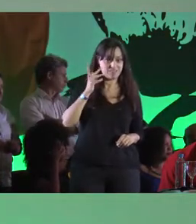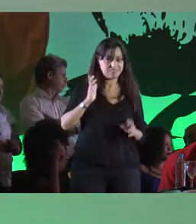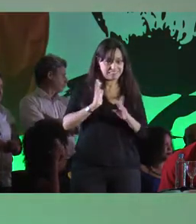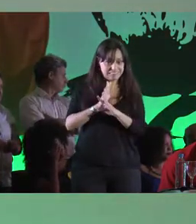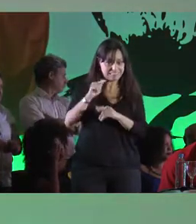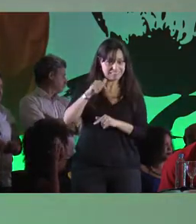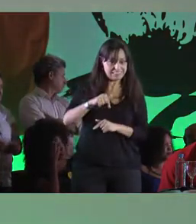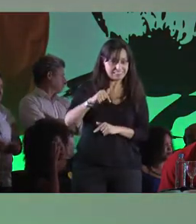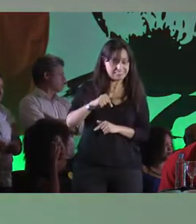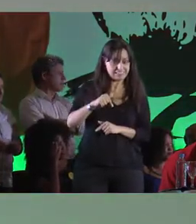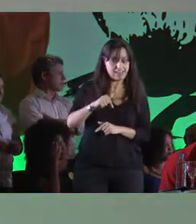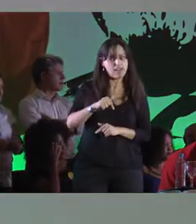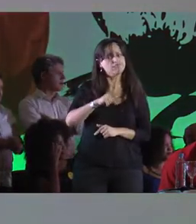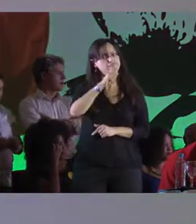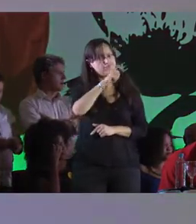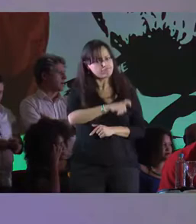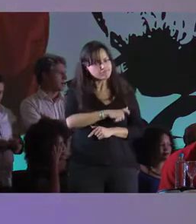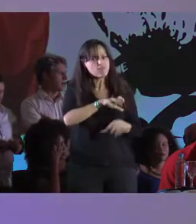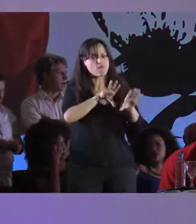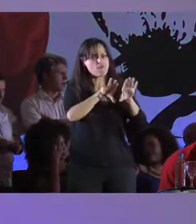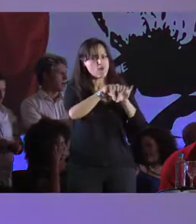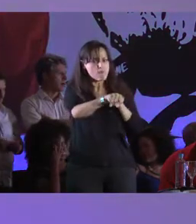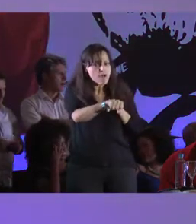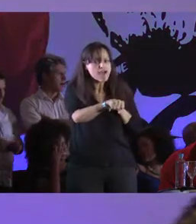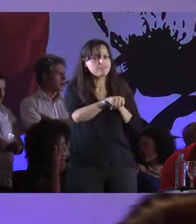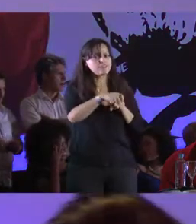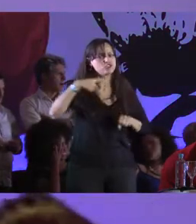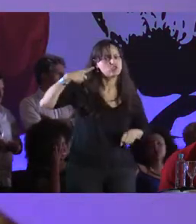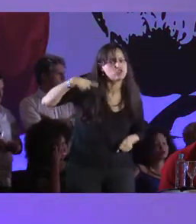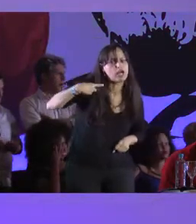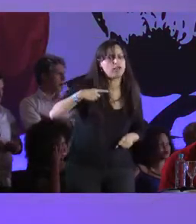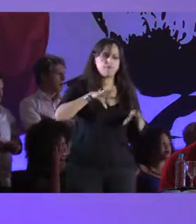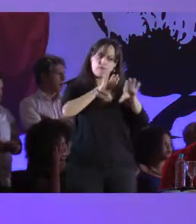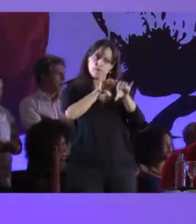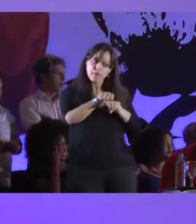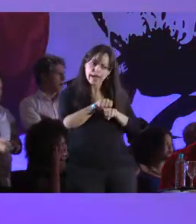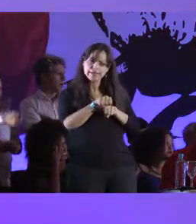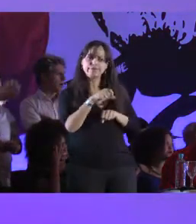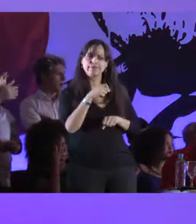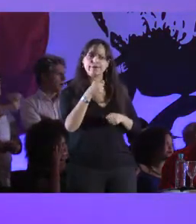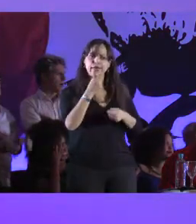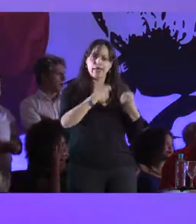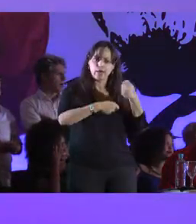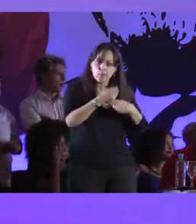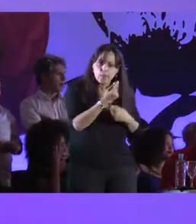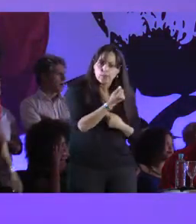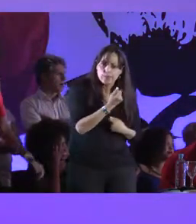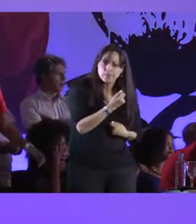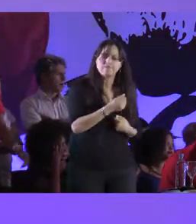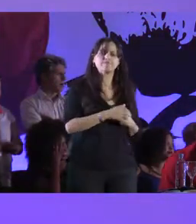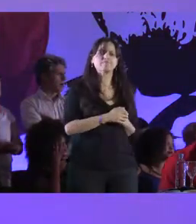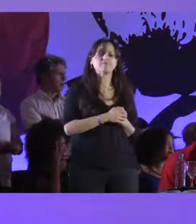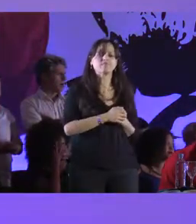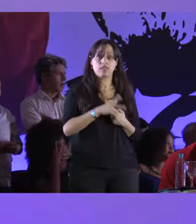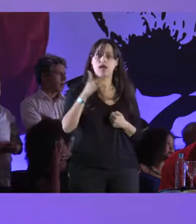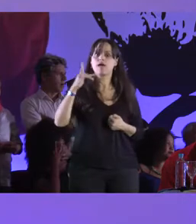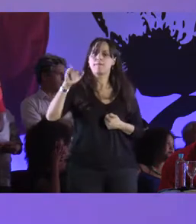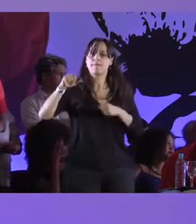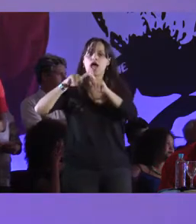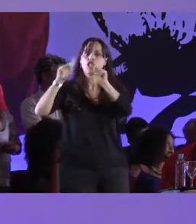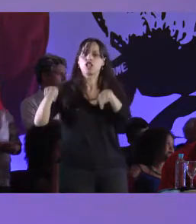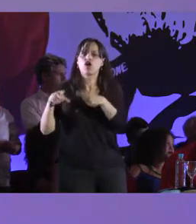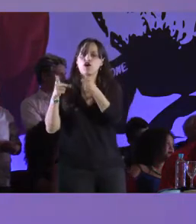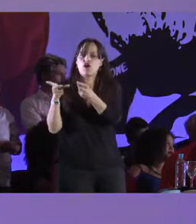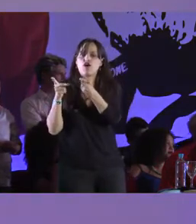fato dele ser um cara bem formado em direito, formado em economia, sabe, ter tido o pai lojista na